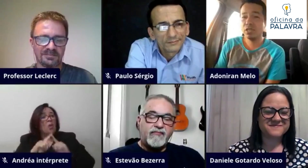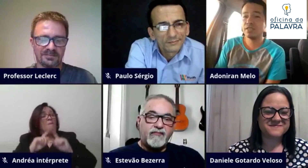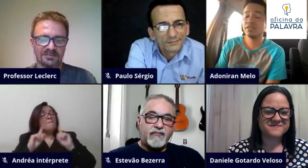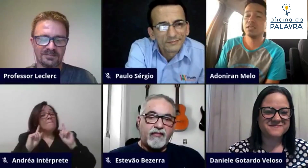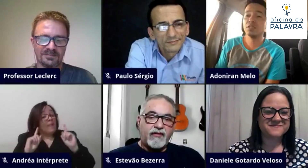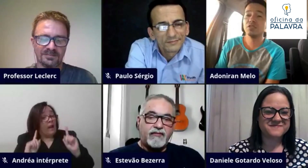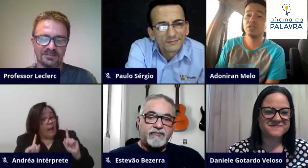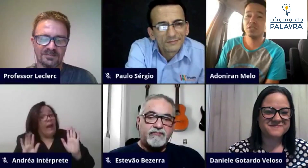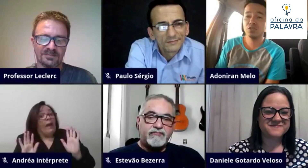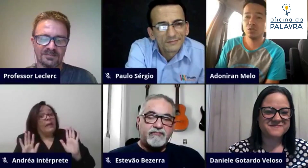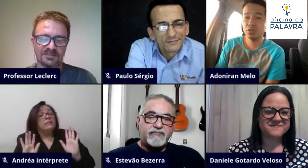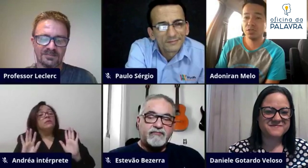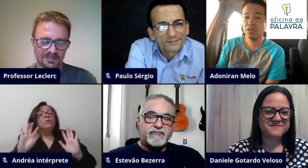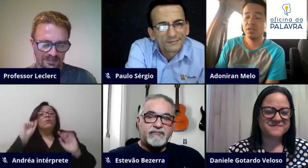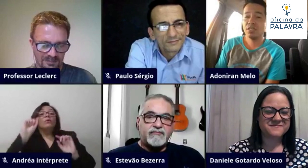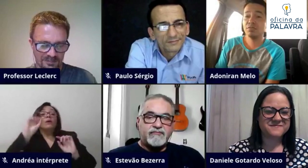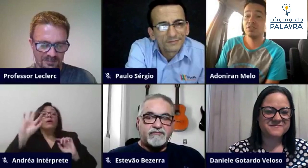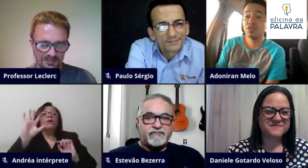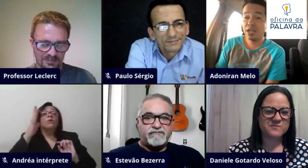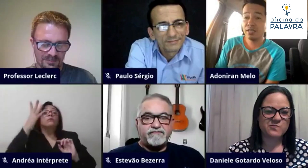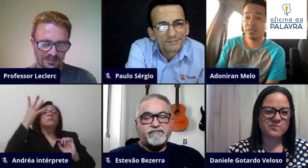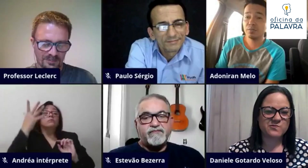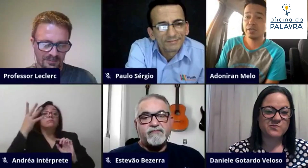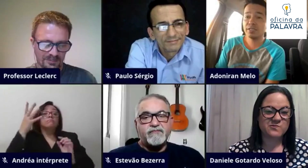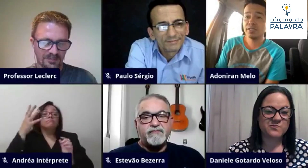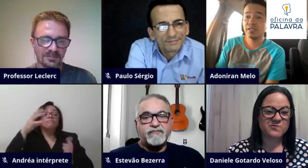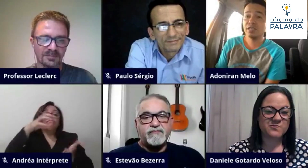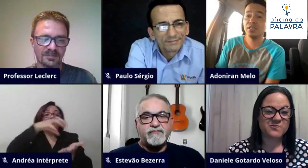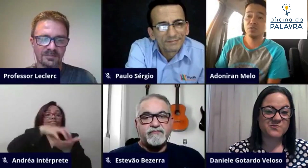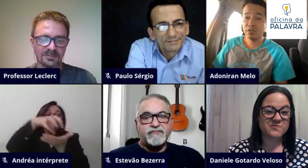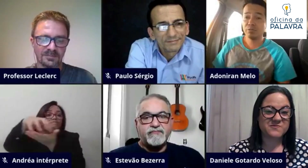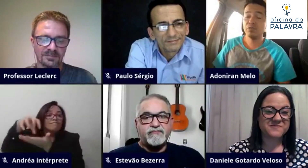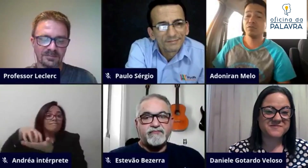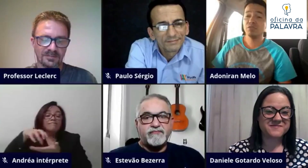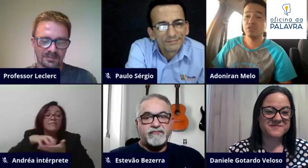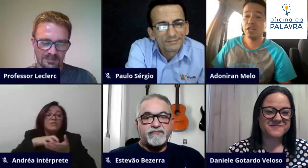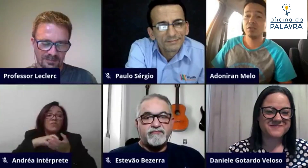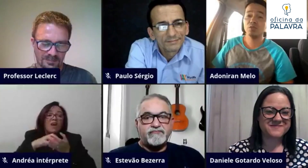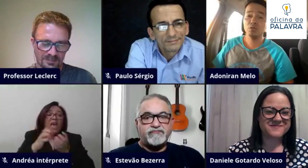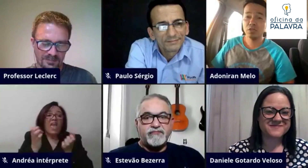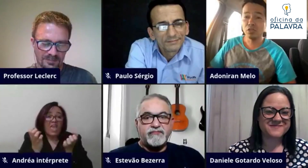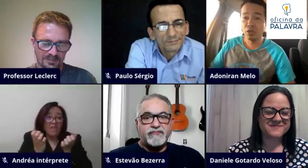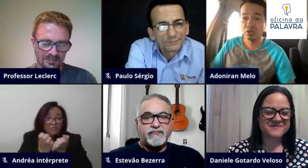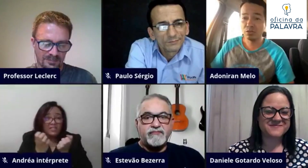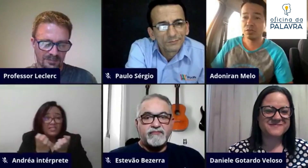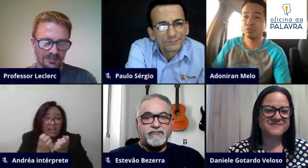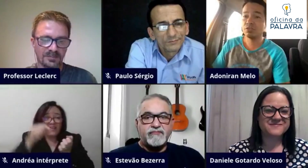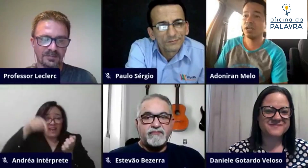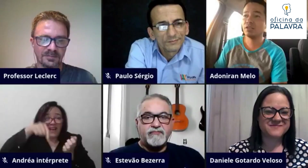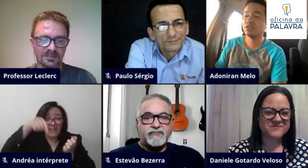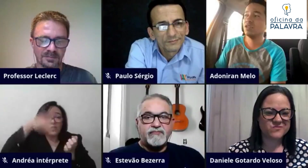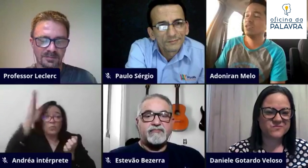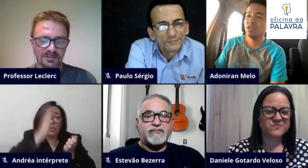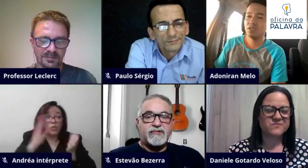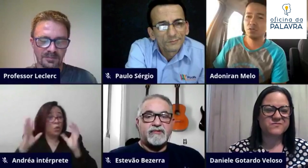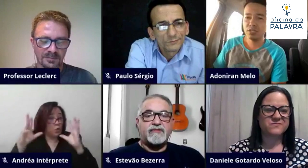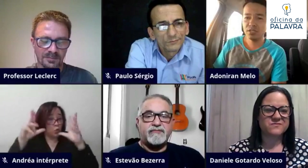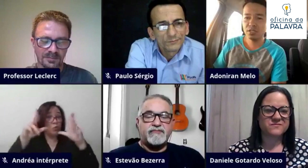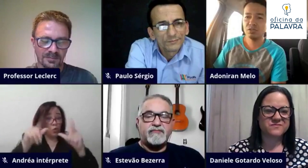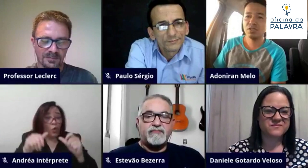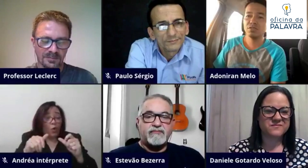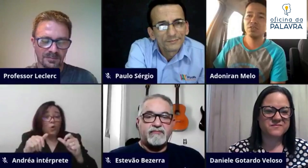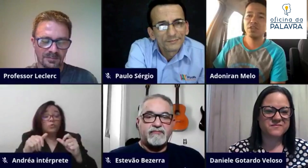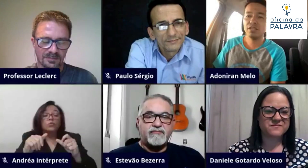que acontece é que as organizações evangélicas brasileiras, né, eu vou falar pelos evangélicos, porque nós somos evangélicos,